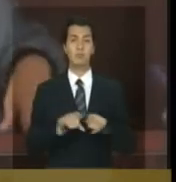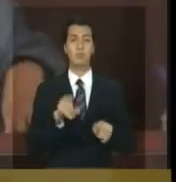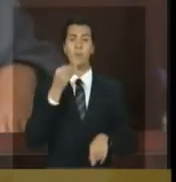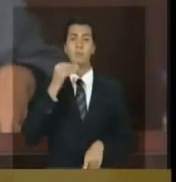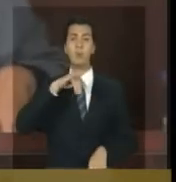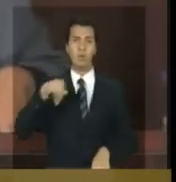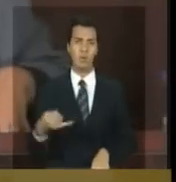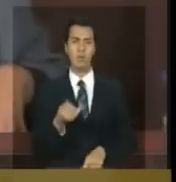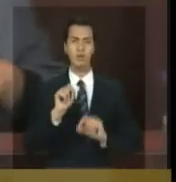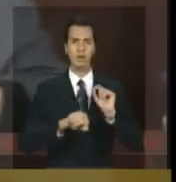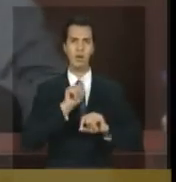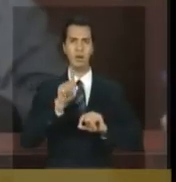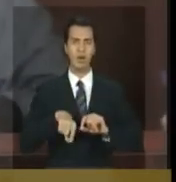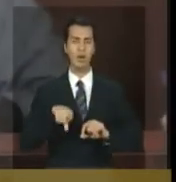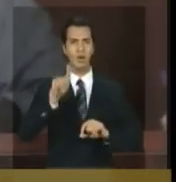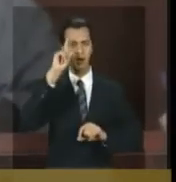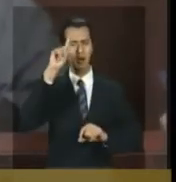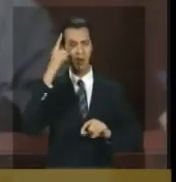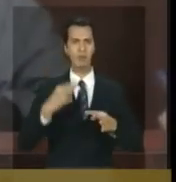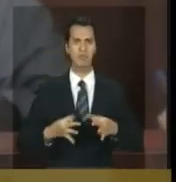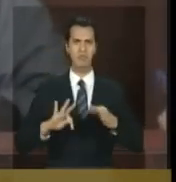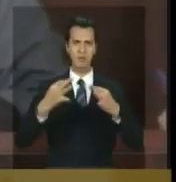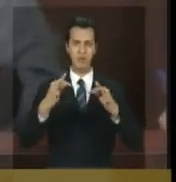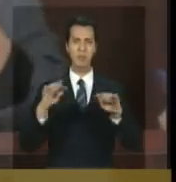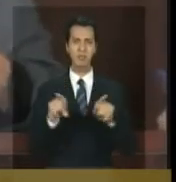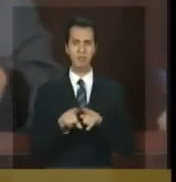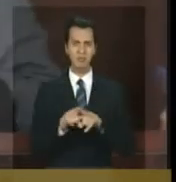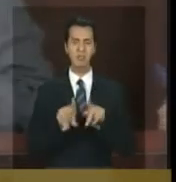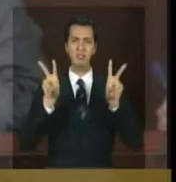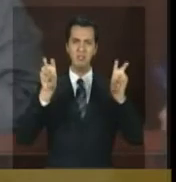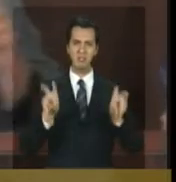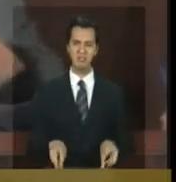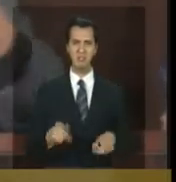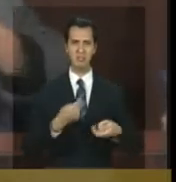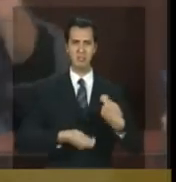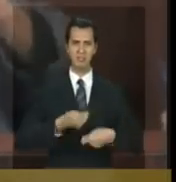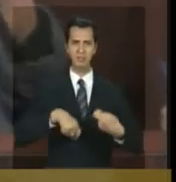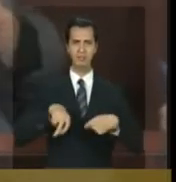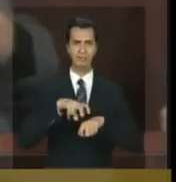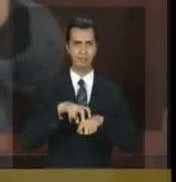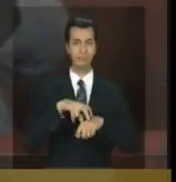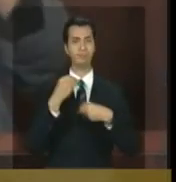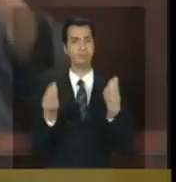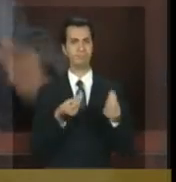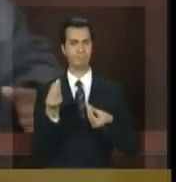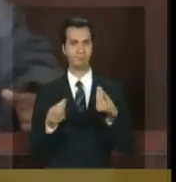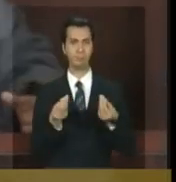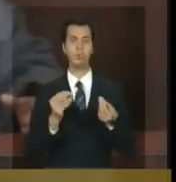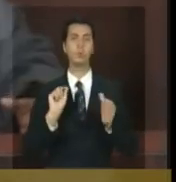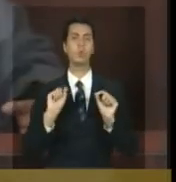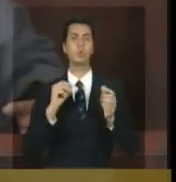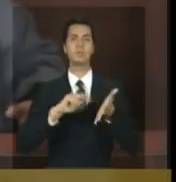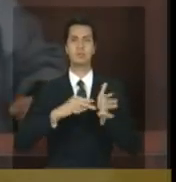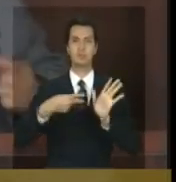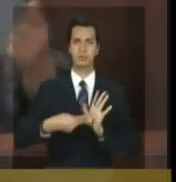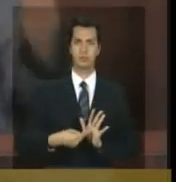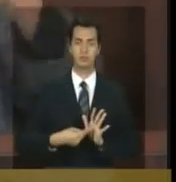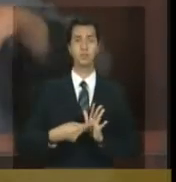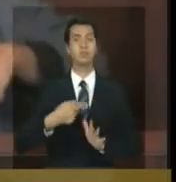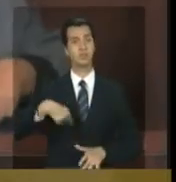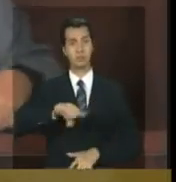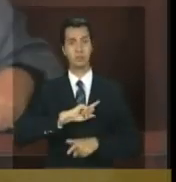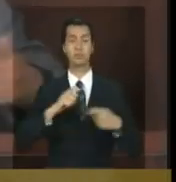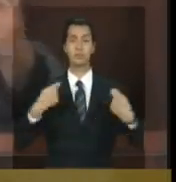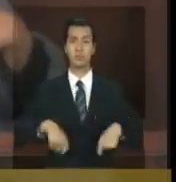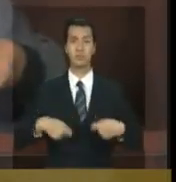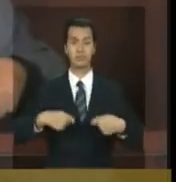associada também à inovação tecnológica sobre a economia verde, que é um tema que as pessoas não sabem com clareza o que significa e que nós